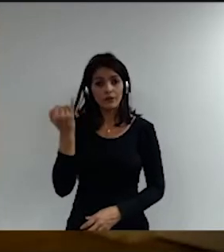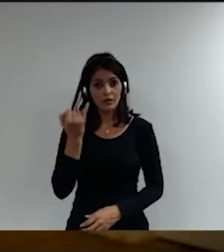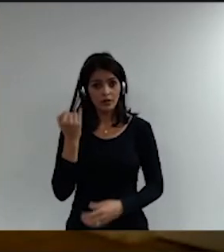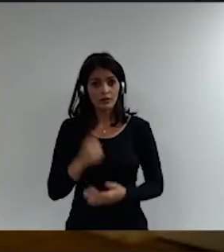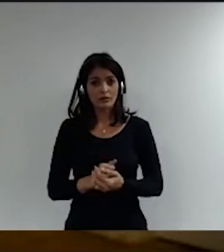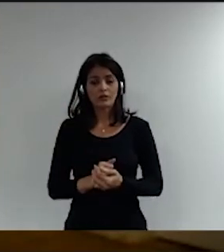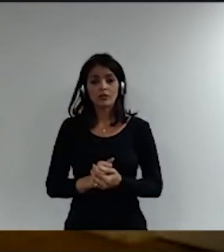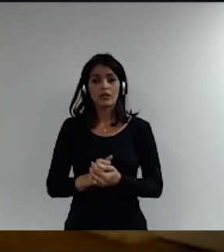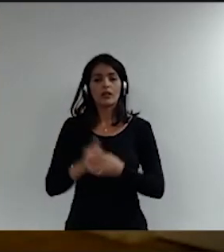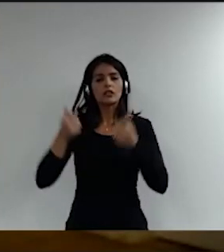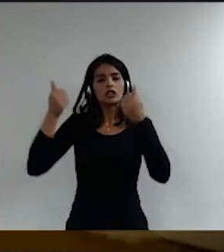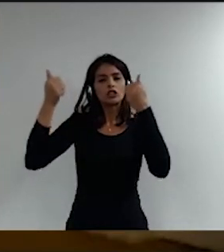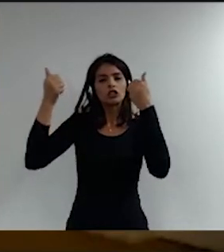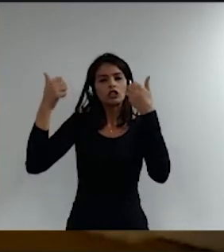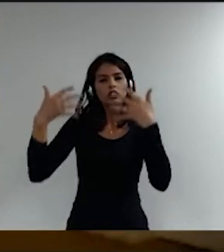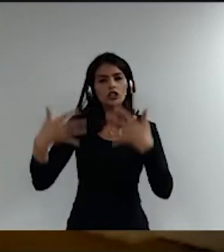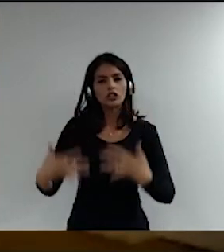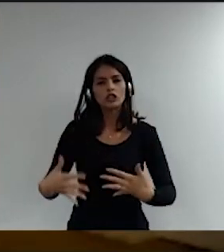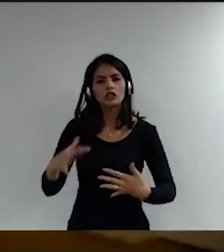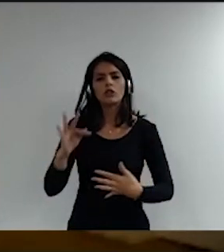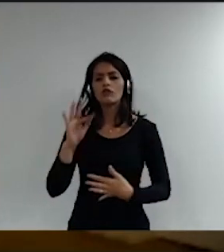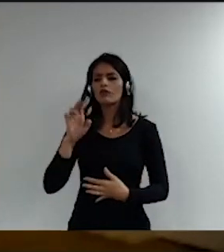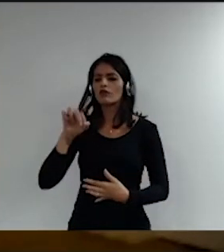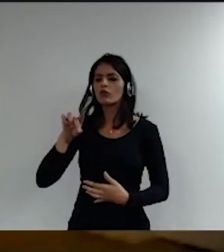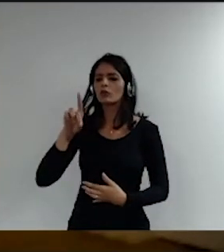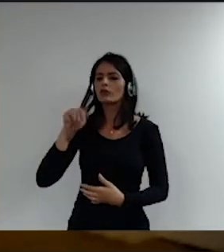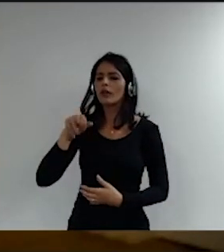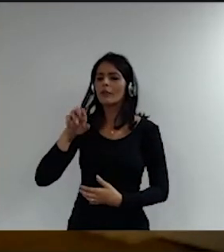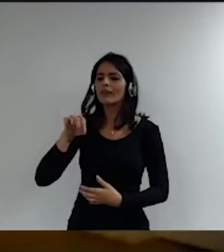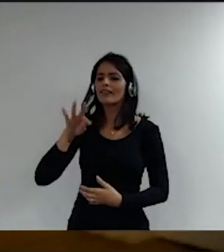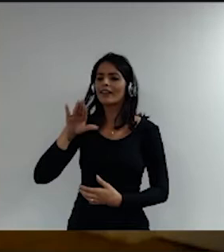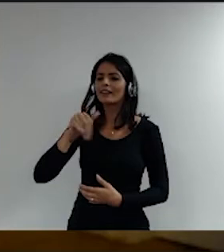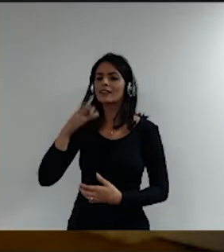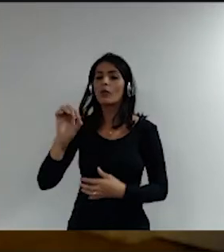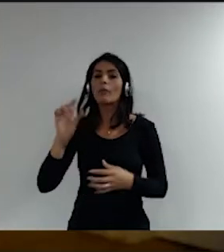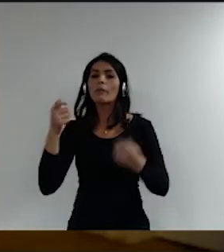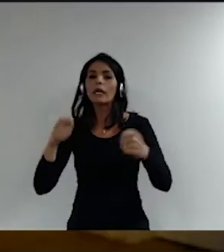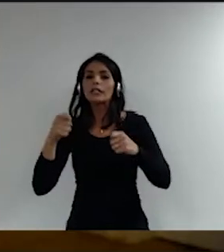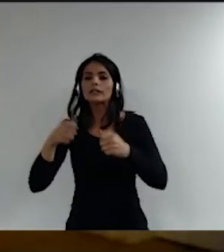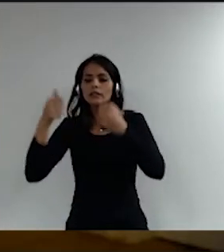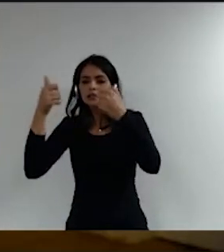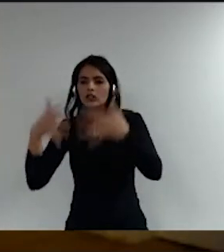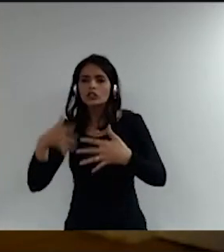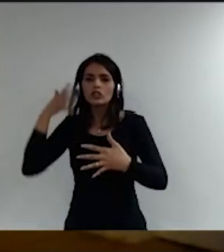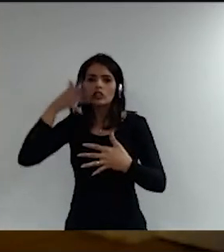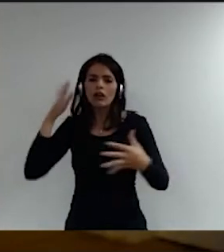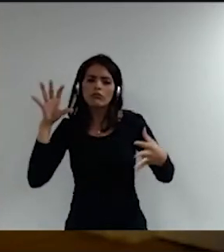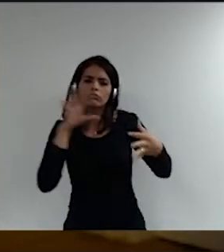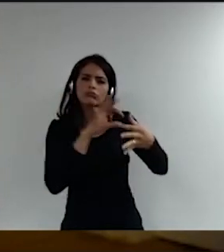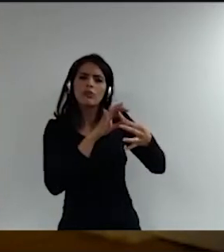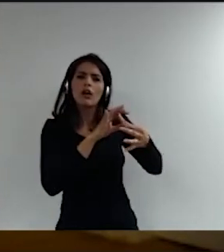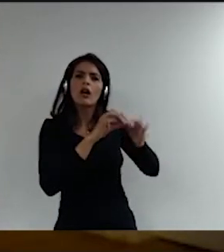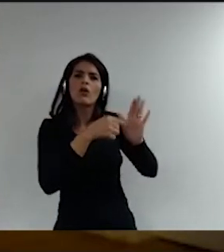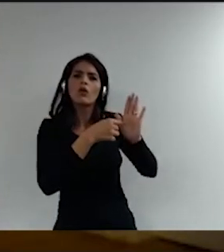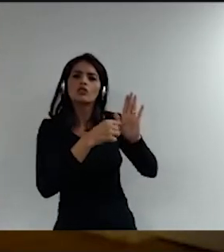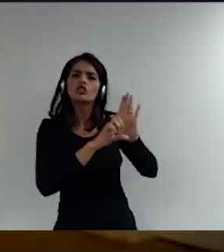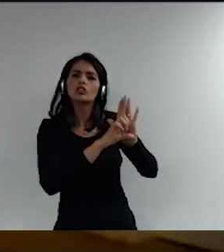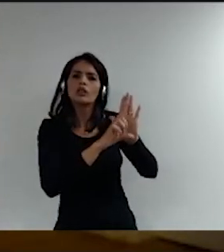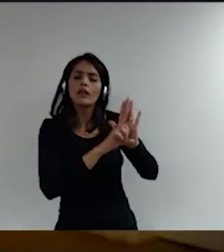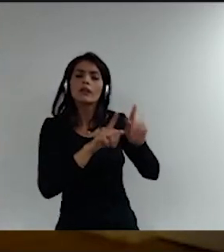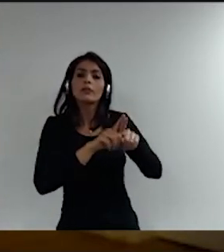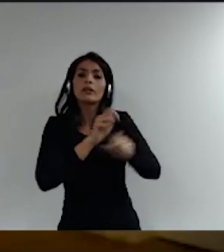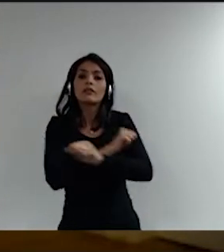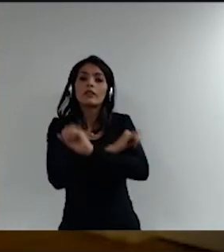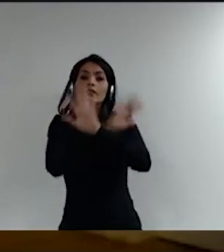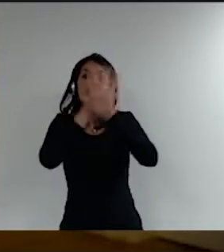a fundamentação obrigatória das decisões judiciais, dos juízes, a transparência no julgamento, que as sessões